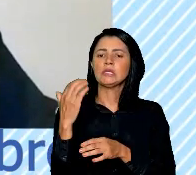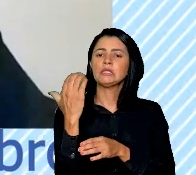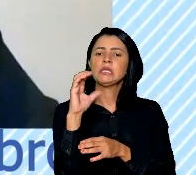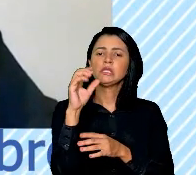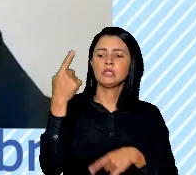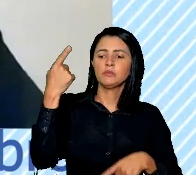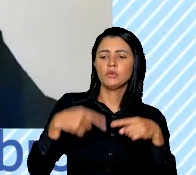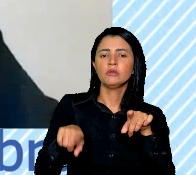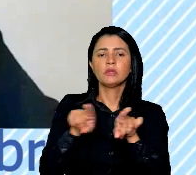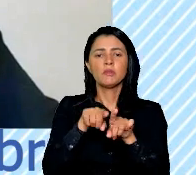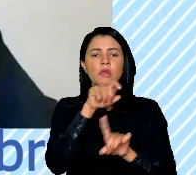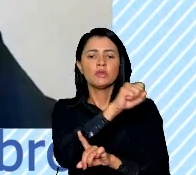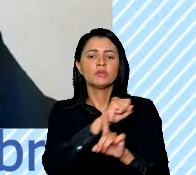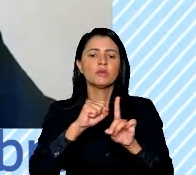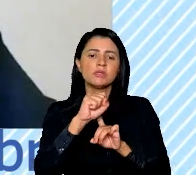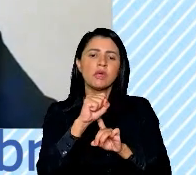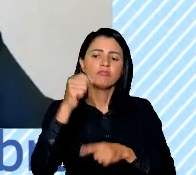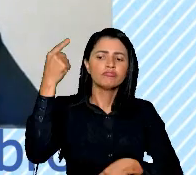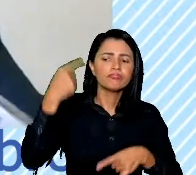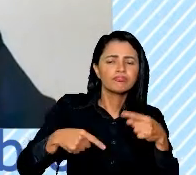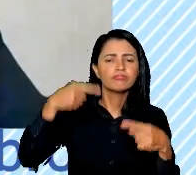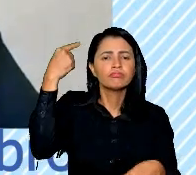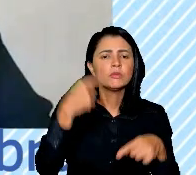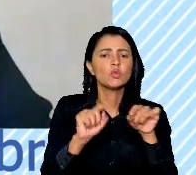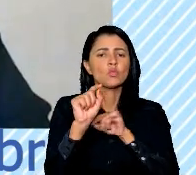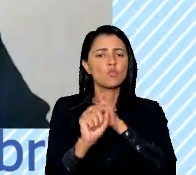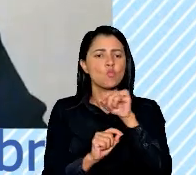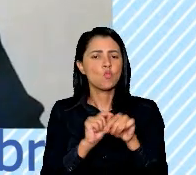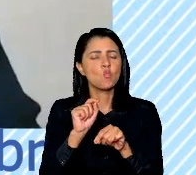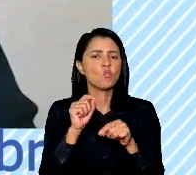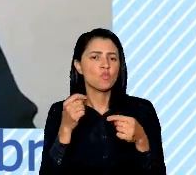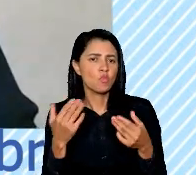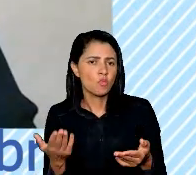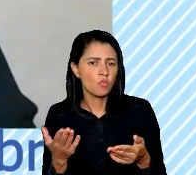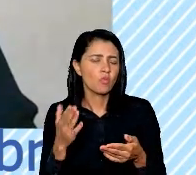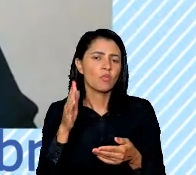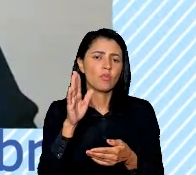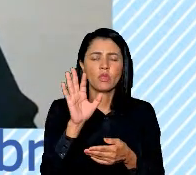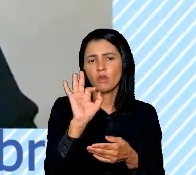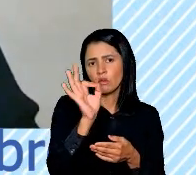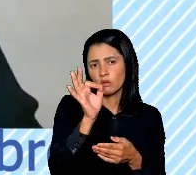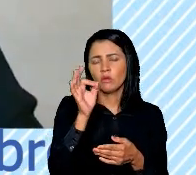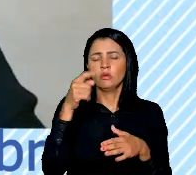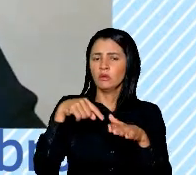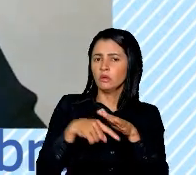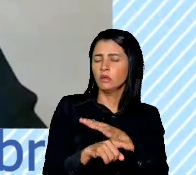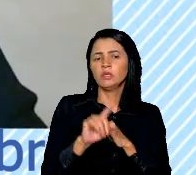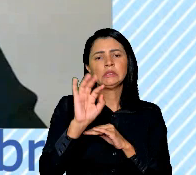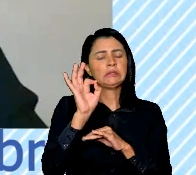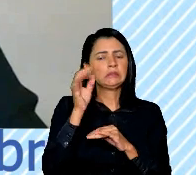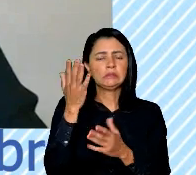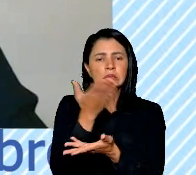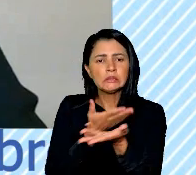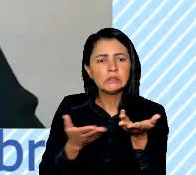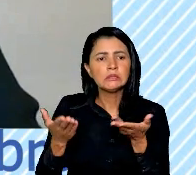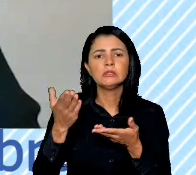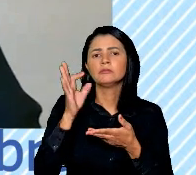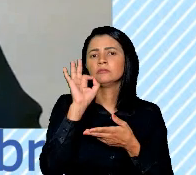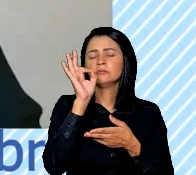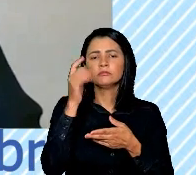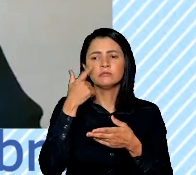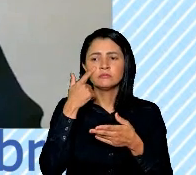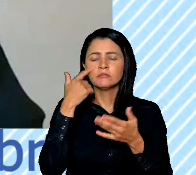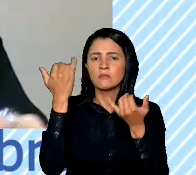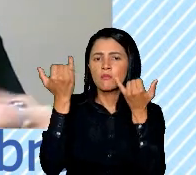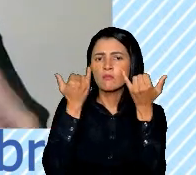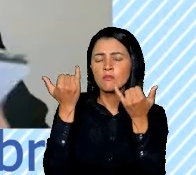e sociais, que debateram de forma profunda, de forma transversal, de forma